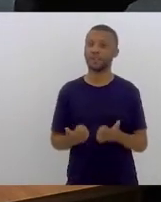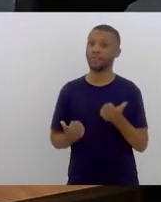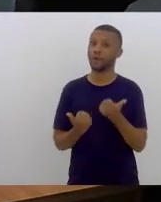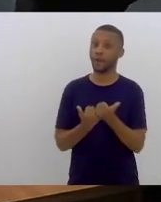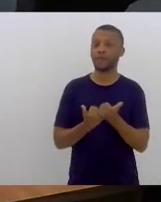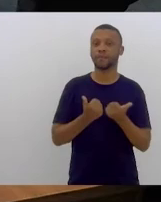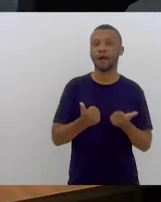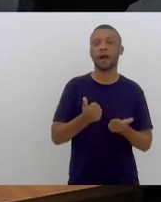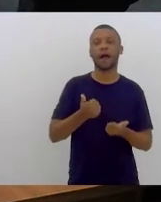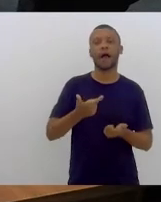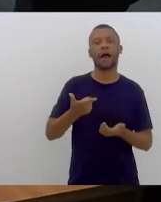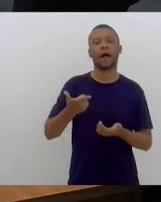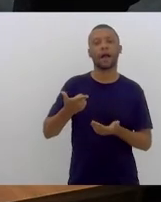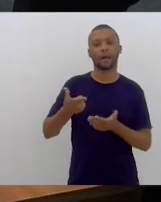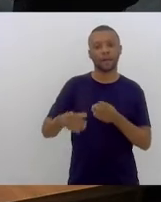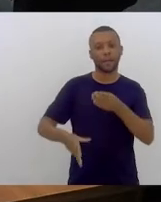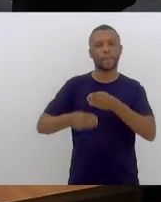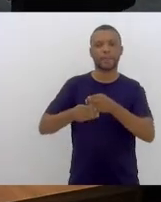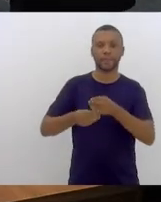6.